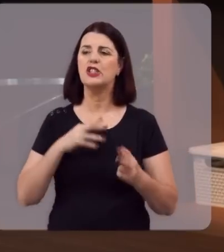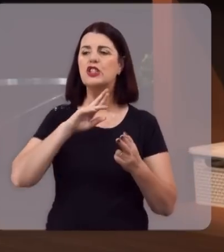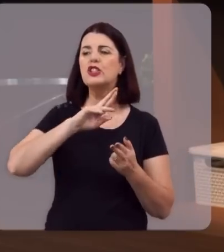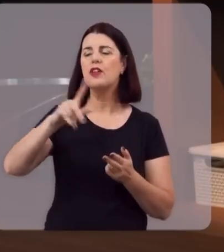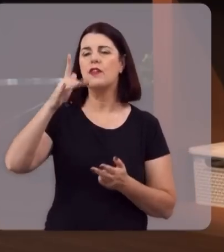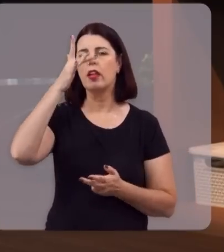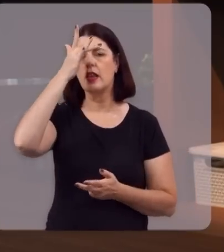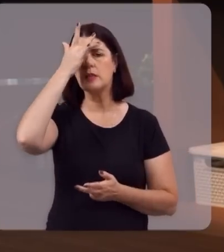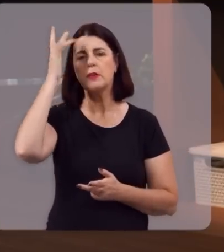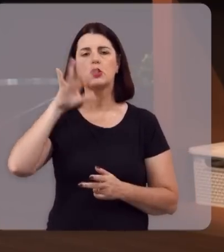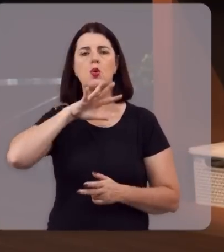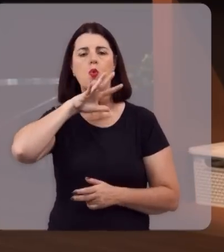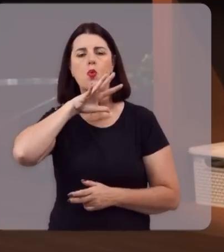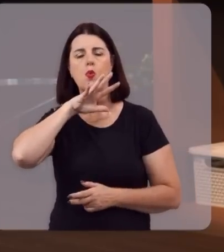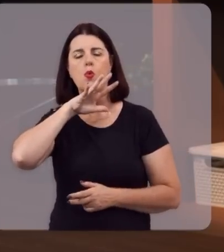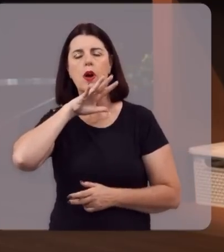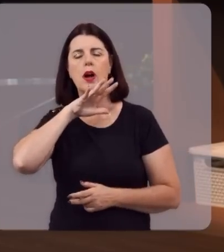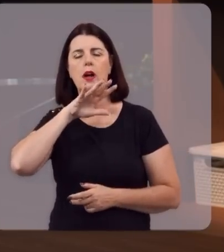irracionais